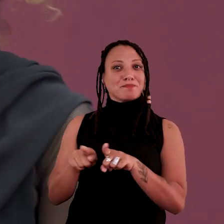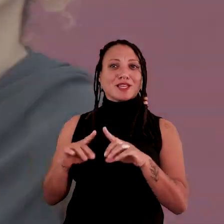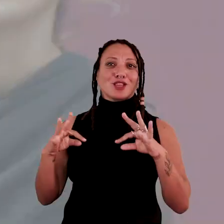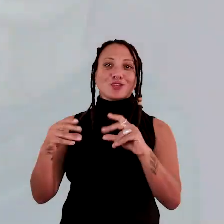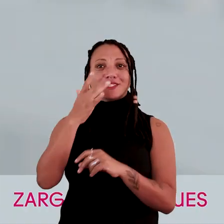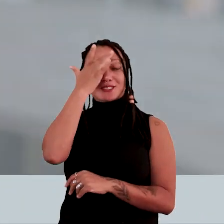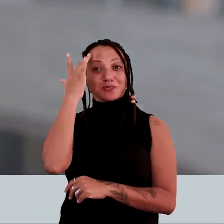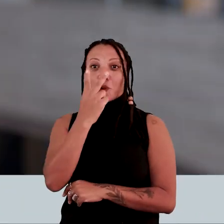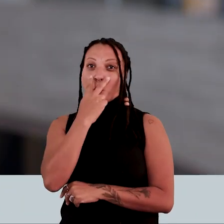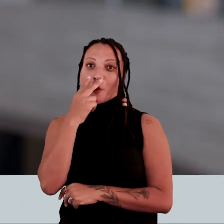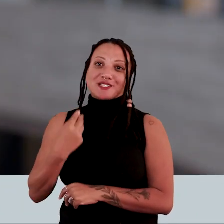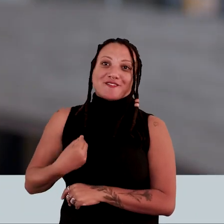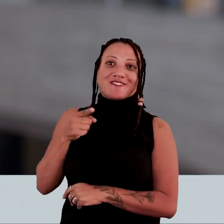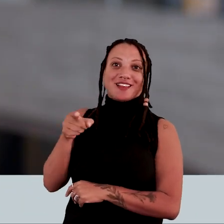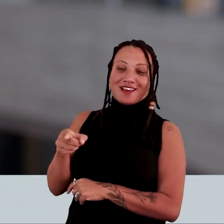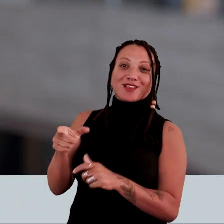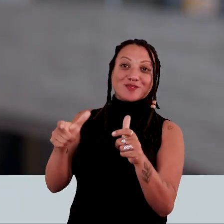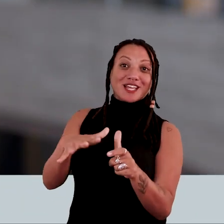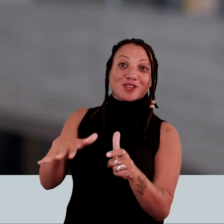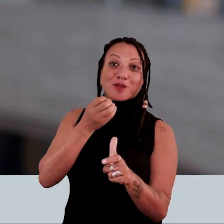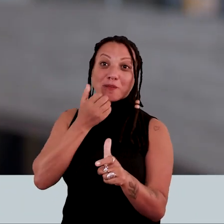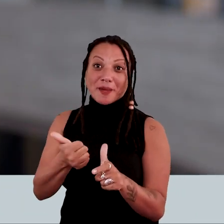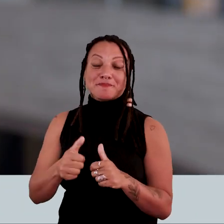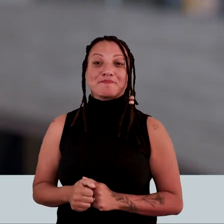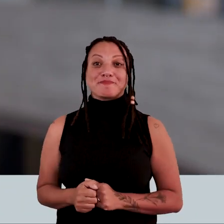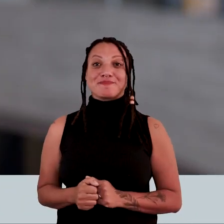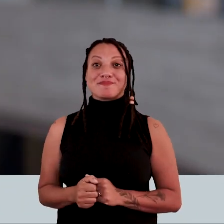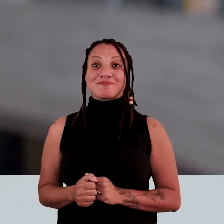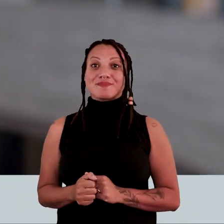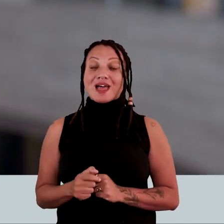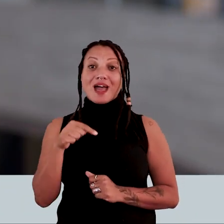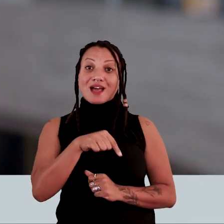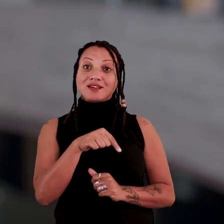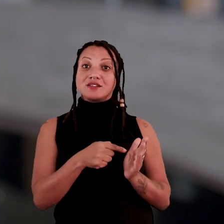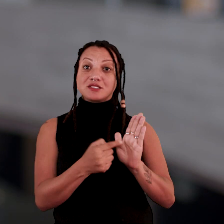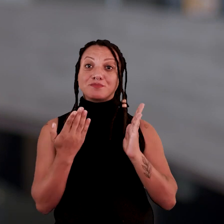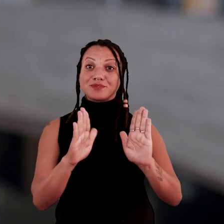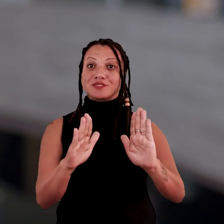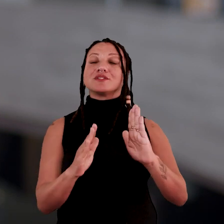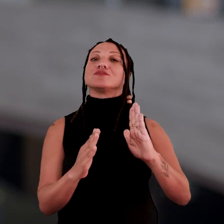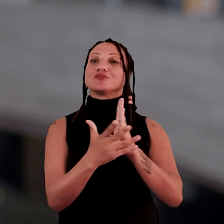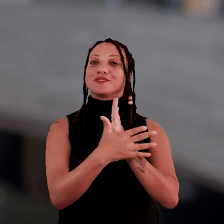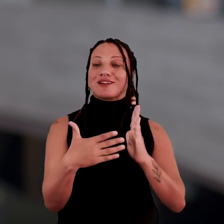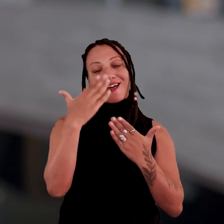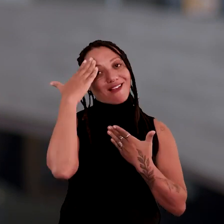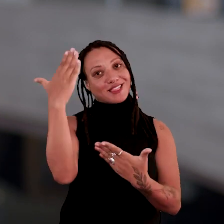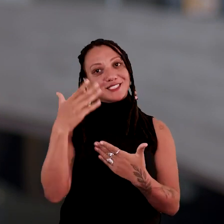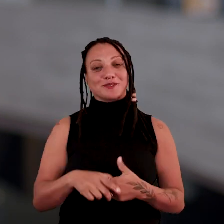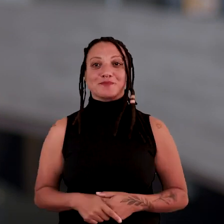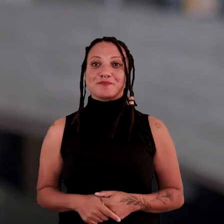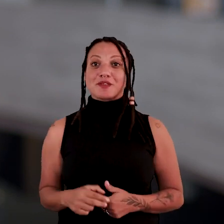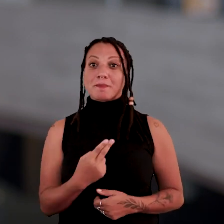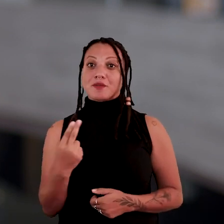agradecer. Meu nome é Argos Rodrigues, sou arquiteto do Estúdios Argos, sediado em Belo Horizonte. E